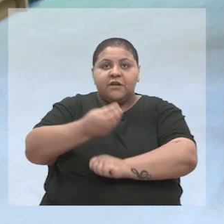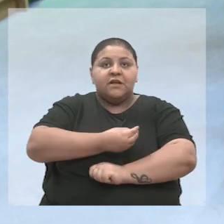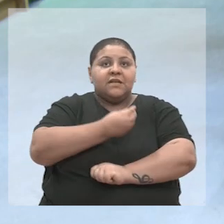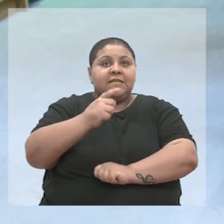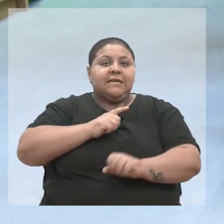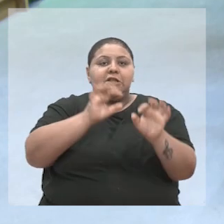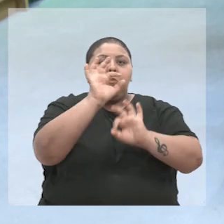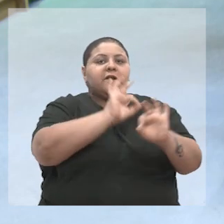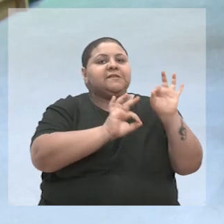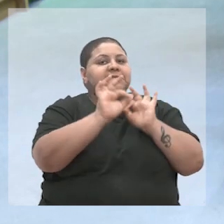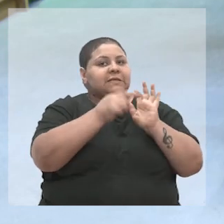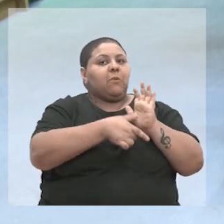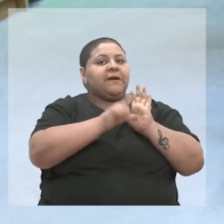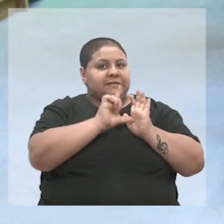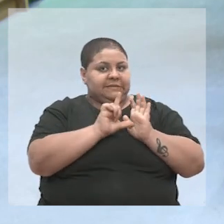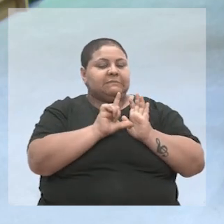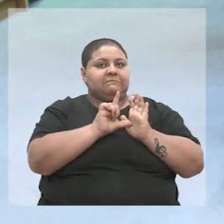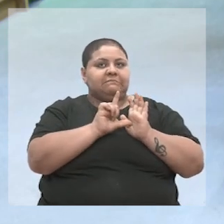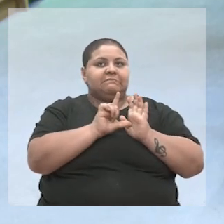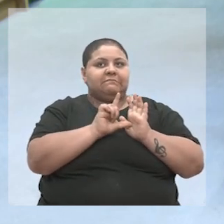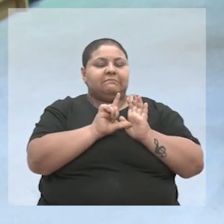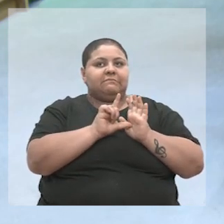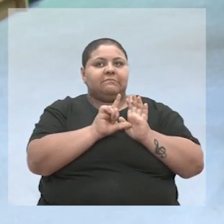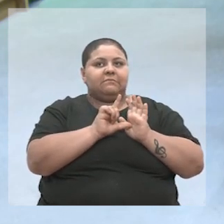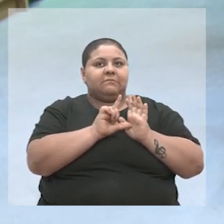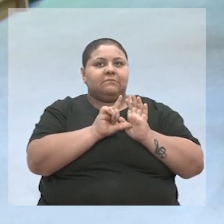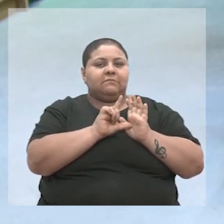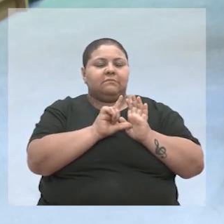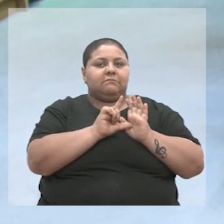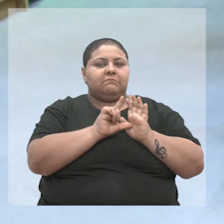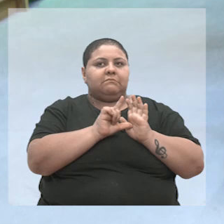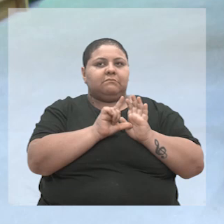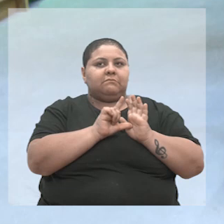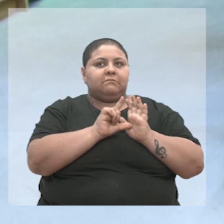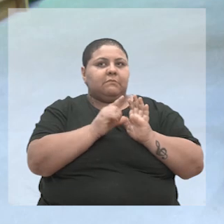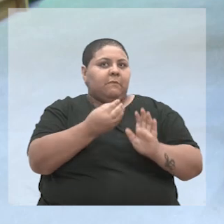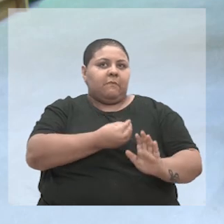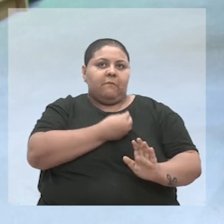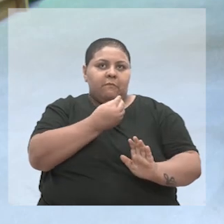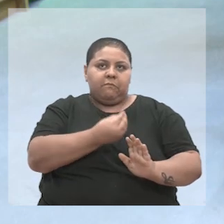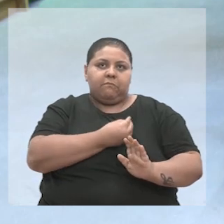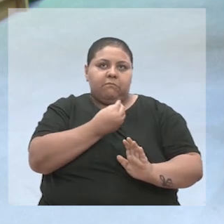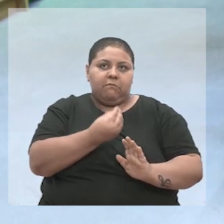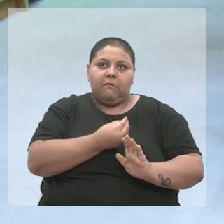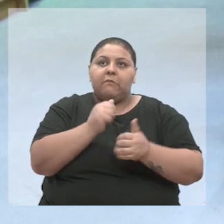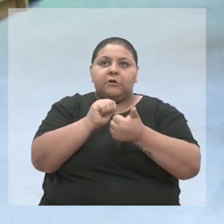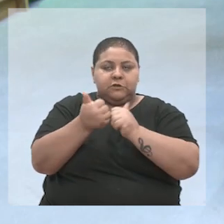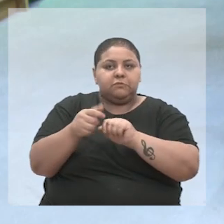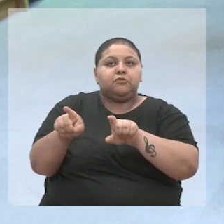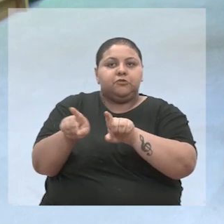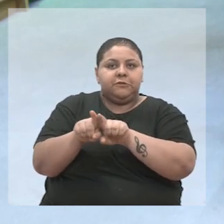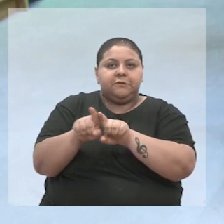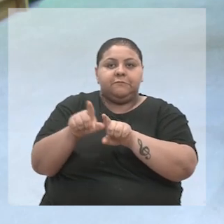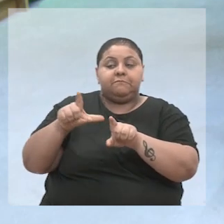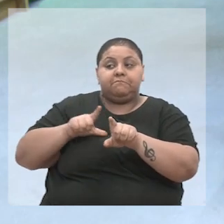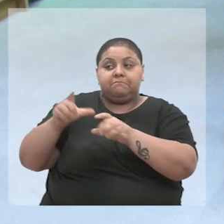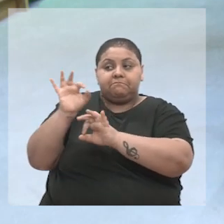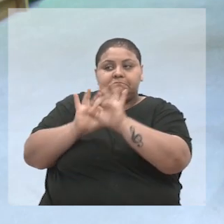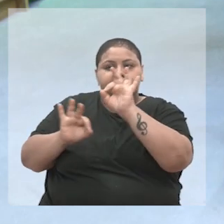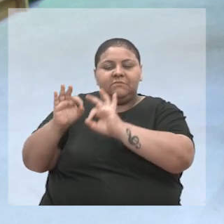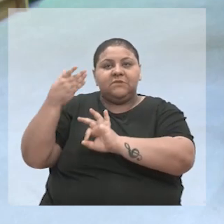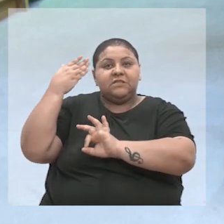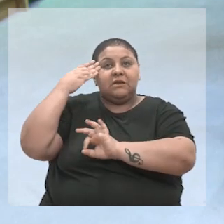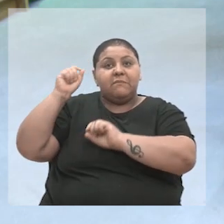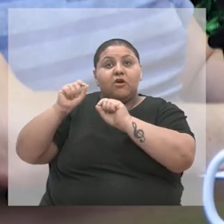Fonseca? Tanto para a vida ou propriamente dito para o esporte, tem que ter um planejamento para te saber que vai ter o resultado final vai